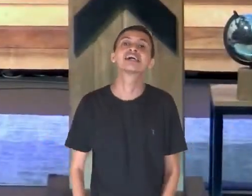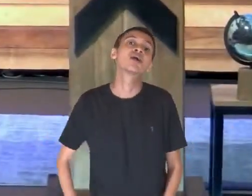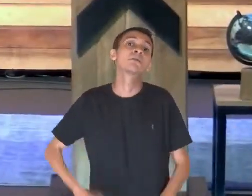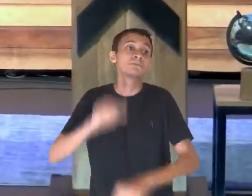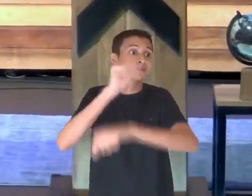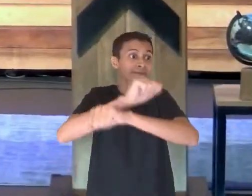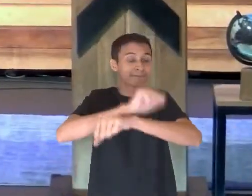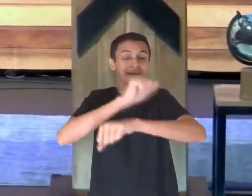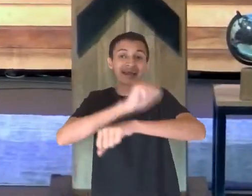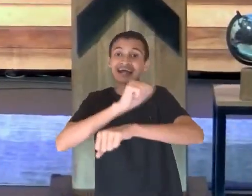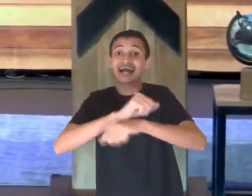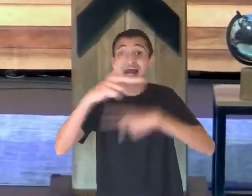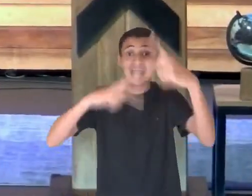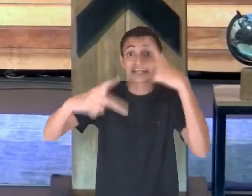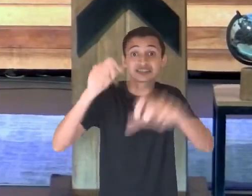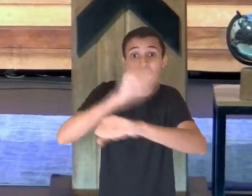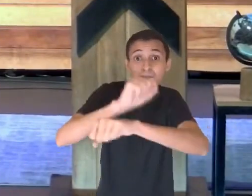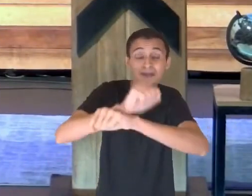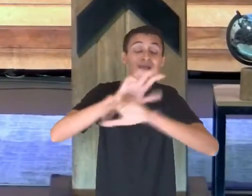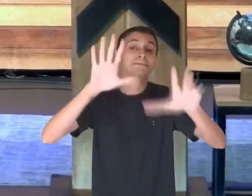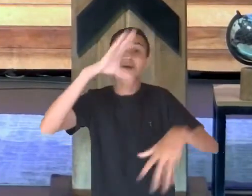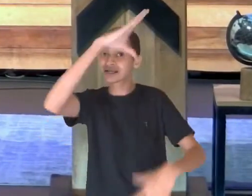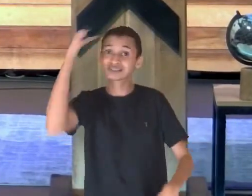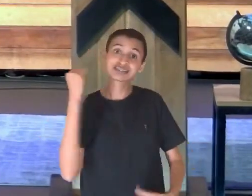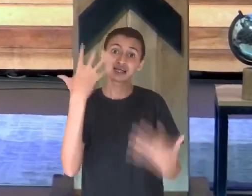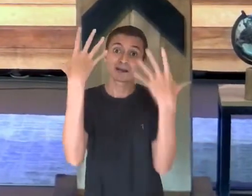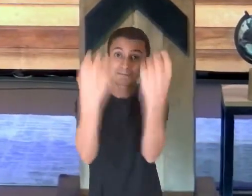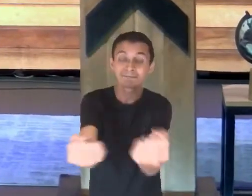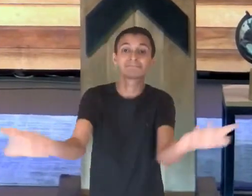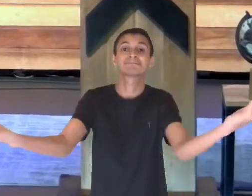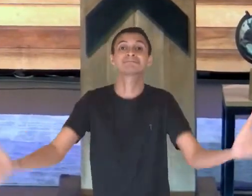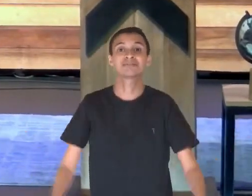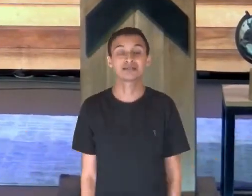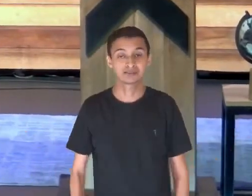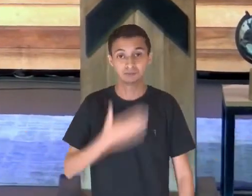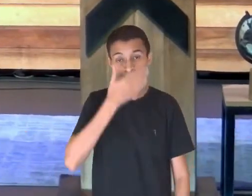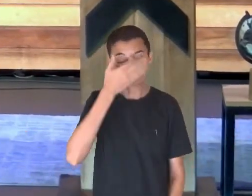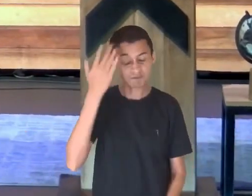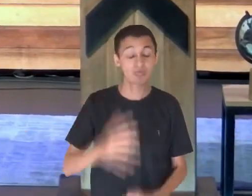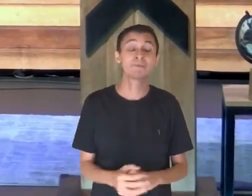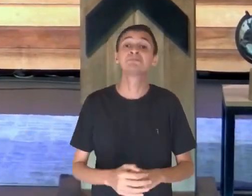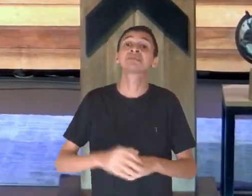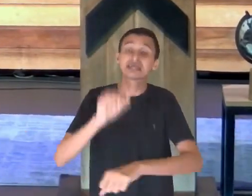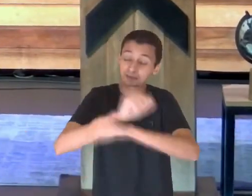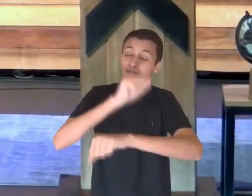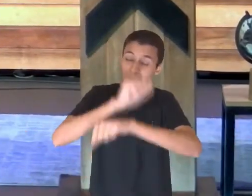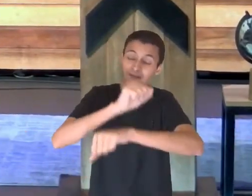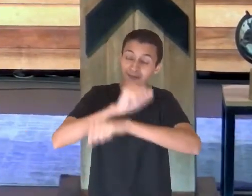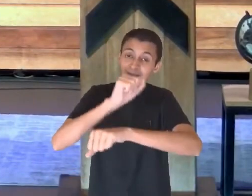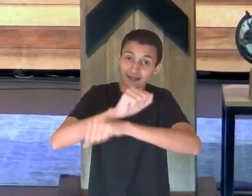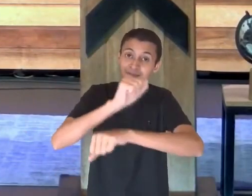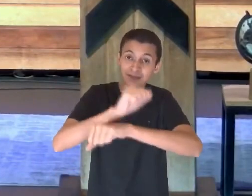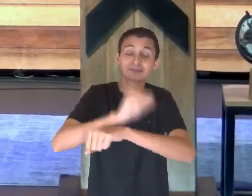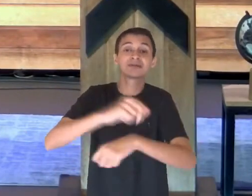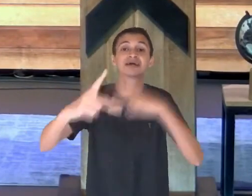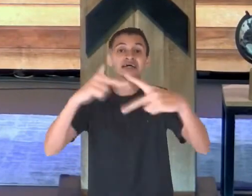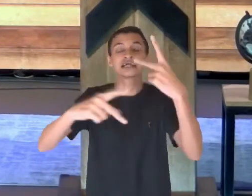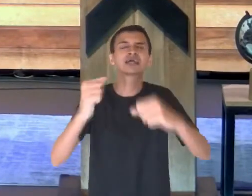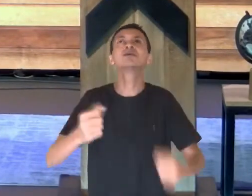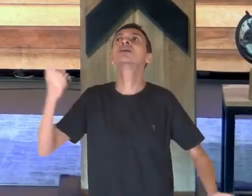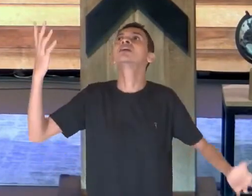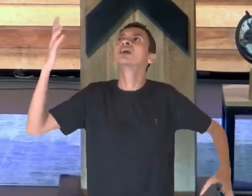a sua herança e você fica esperando dar o tempo de buscar. O cheque nunca caduca e um dia você cai a ficha, vai lá. Ficha é